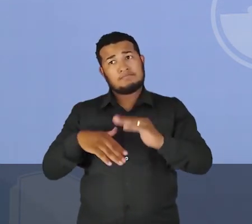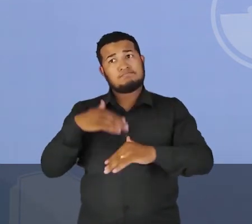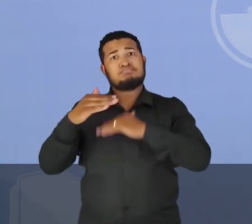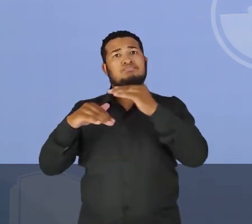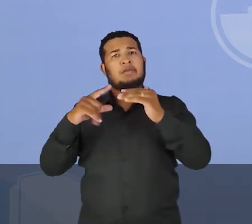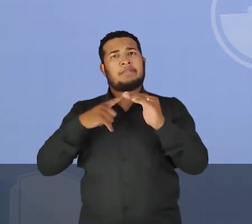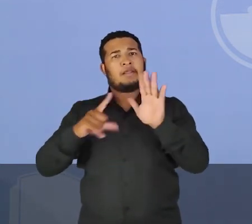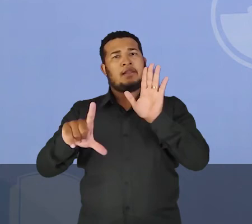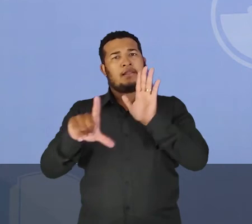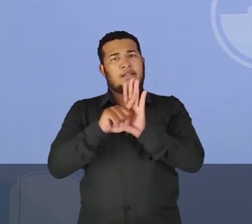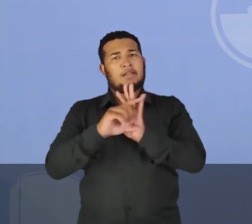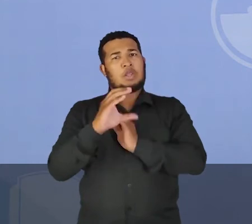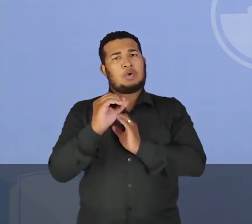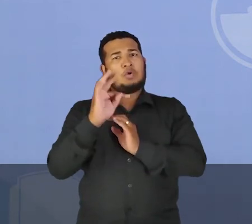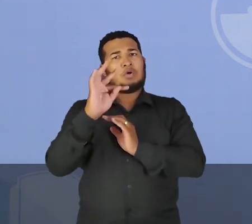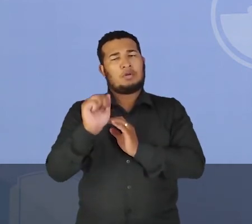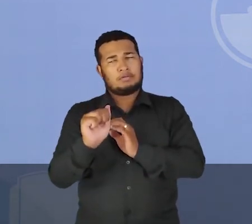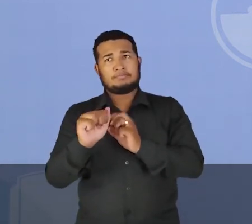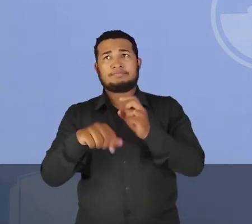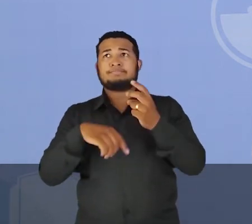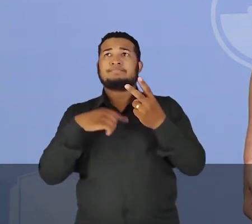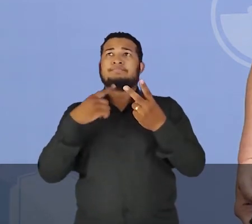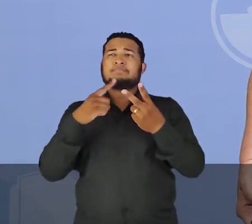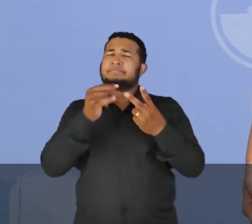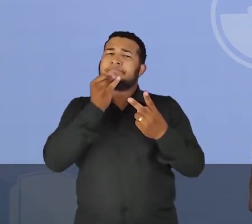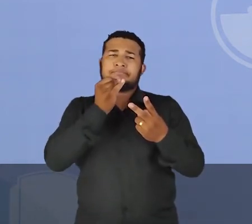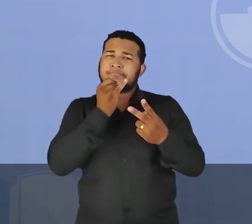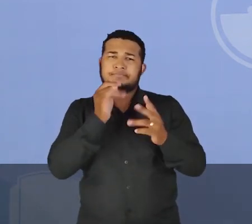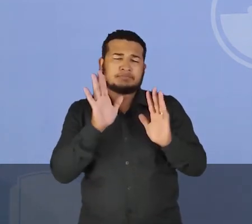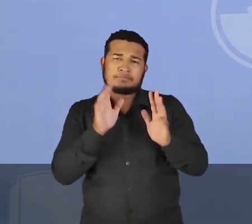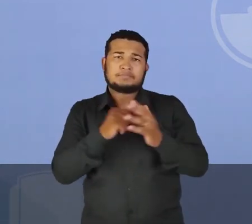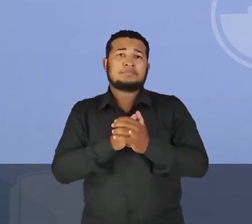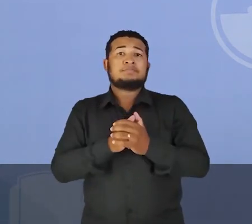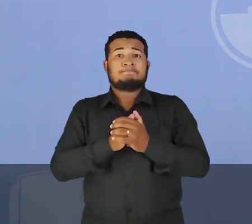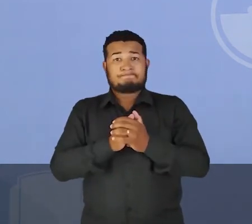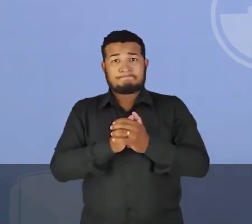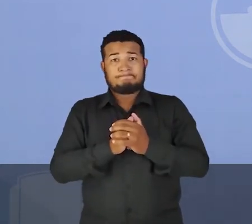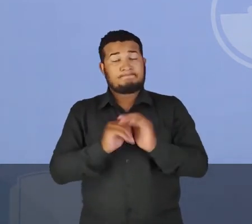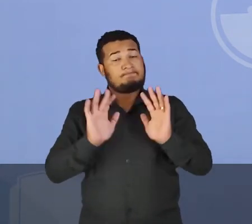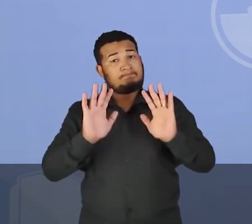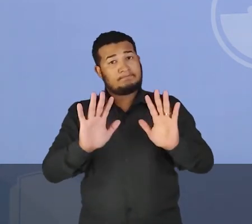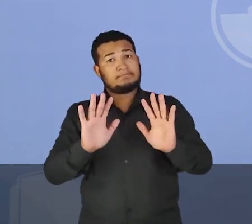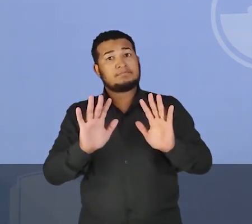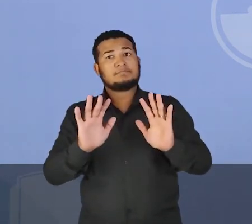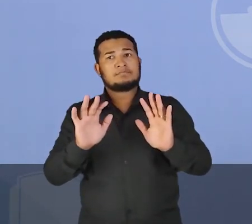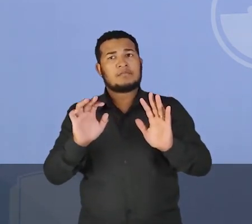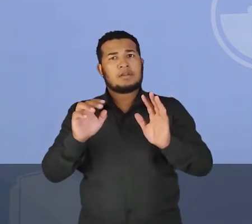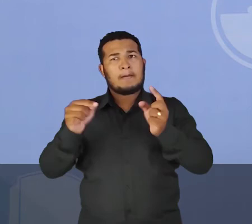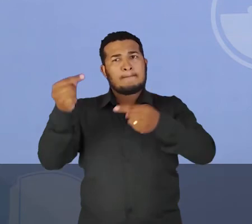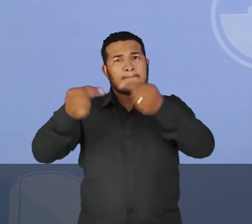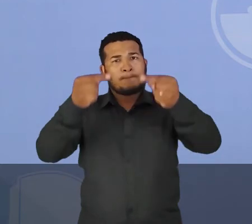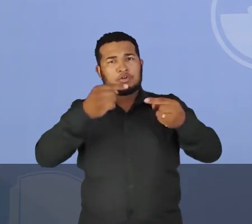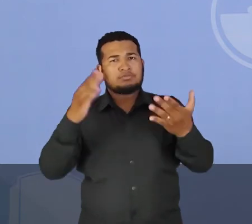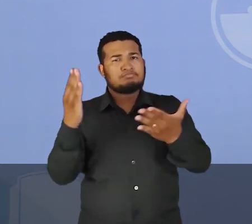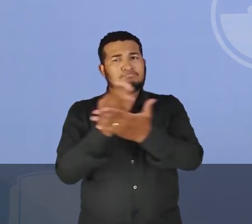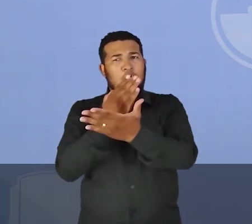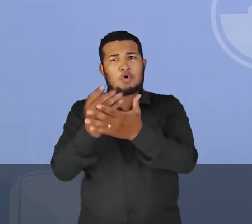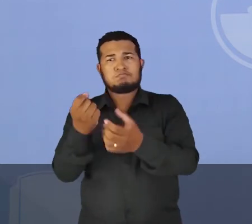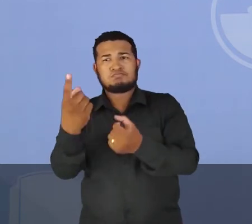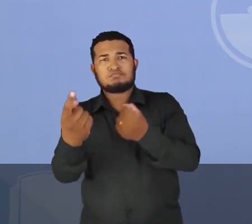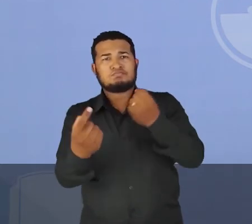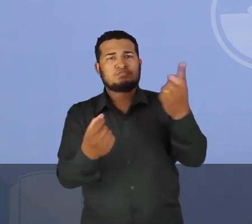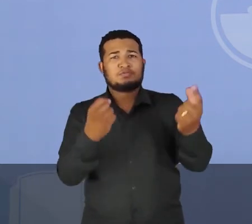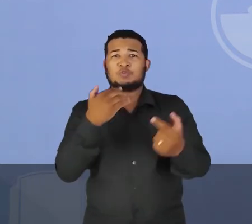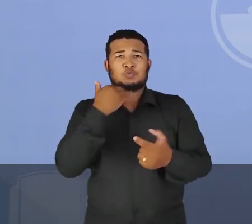de cotas, né? Por exemplo, é um exemplo. Mas só algumas políticas afirmativas não bastam, gente,